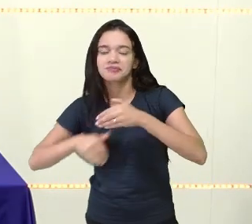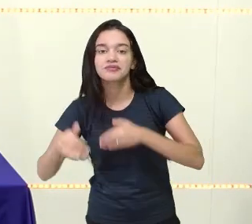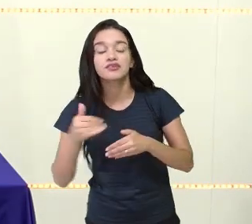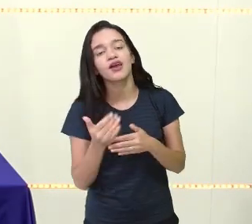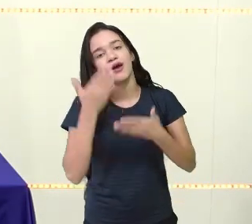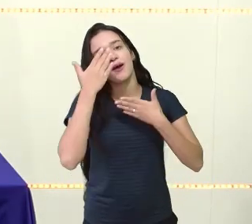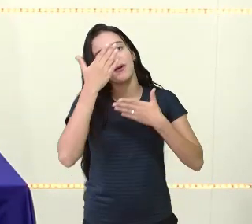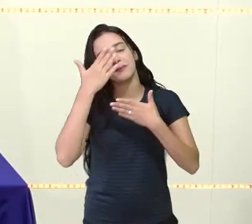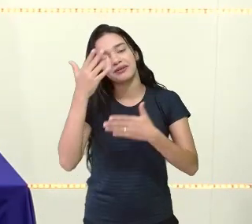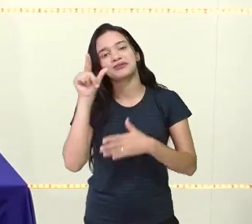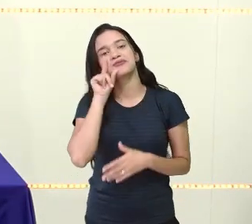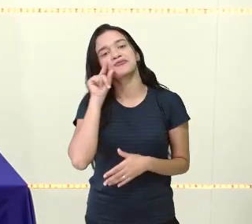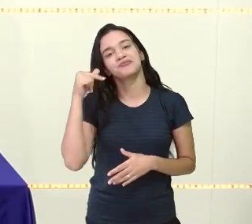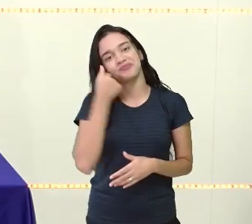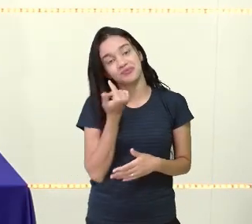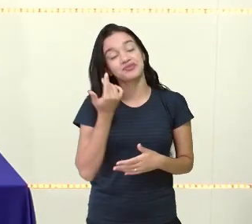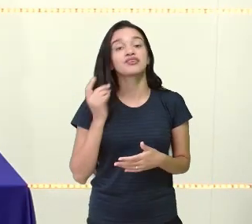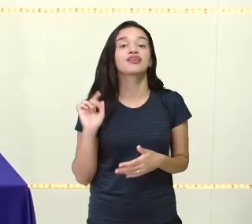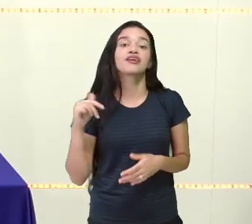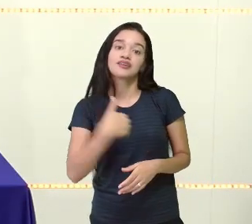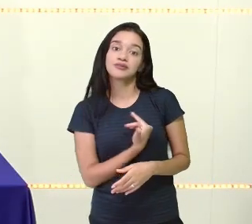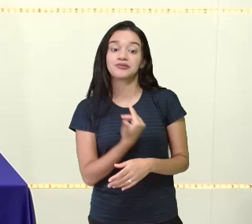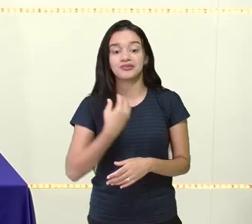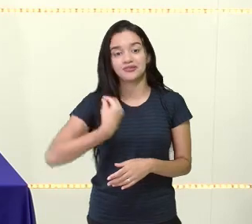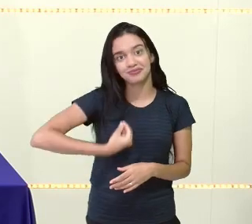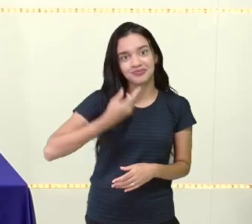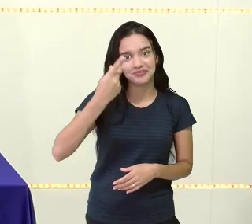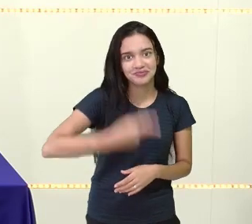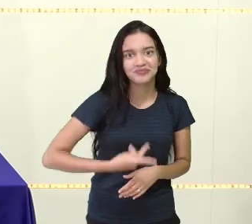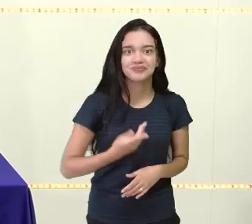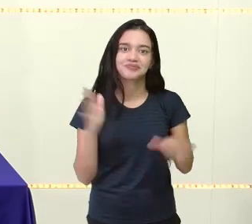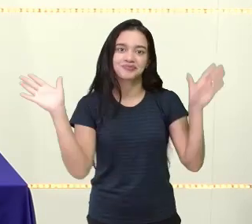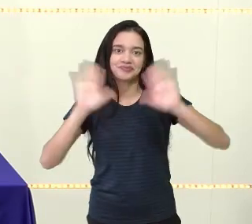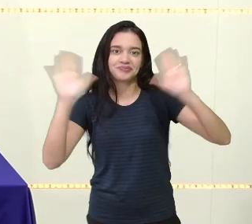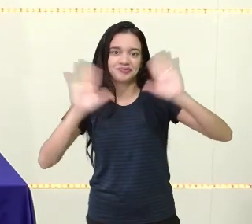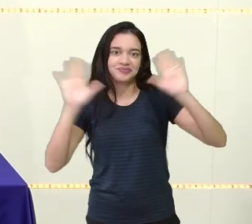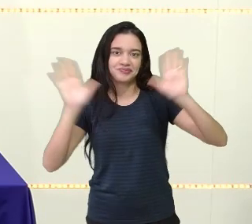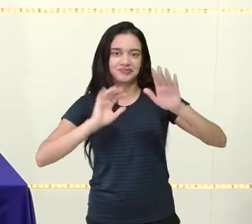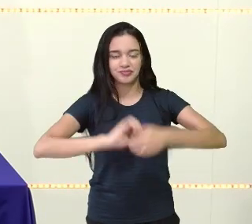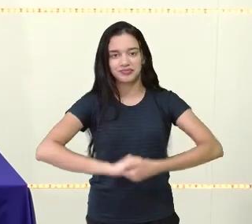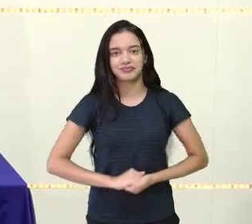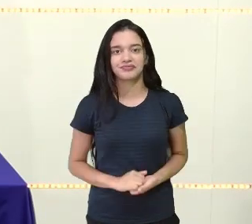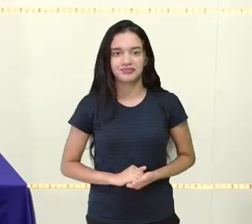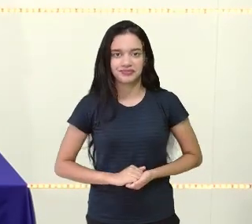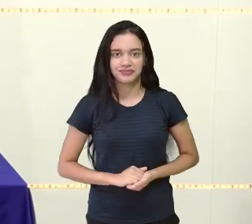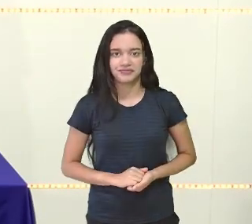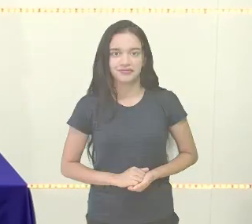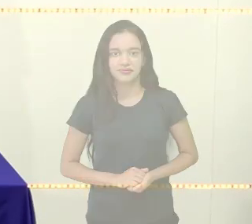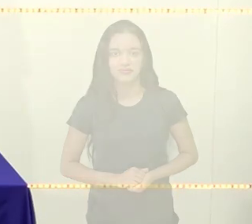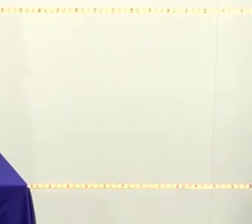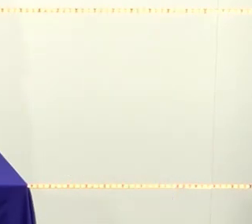participação. Obrigada, Midian. E a gente vai ficando por aqui. Até amanhã. Tchau, tchau.